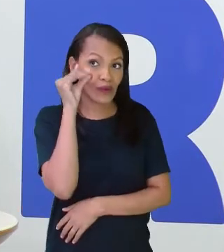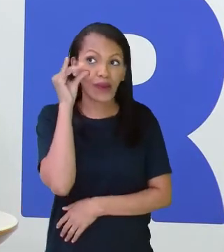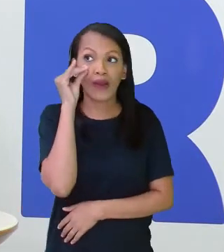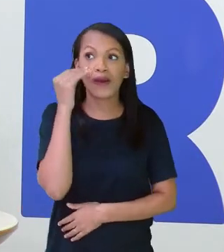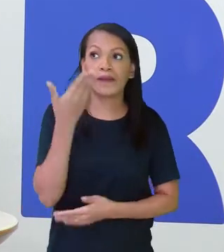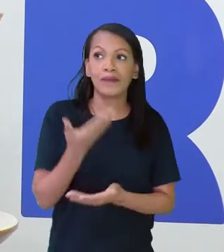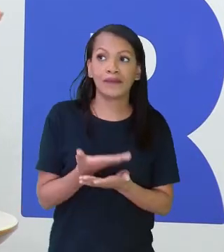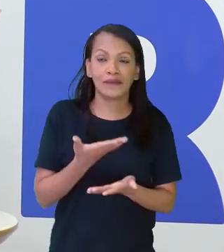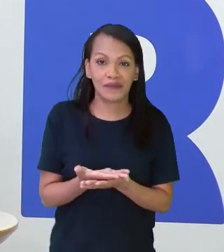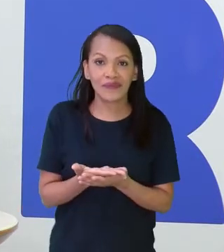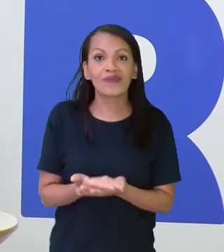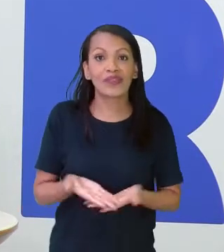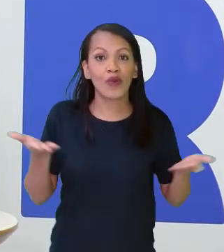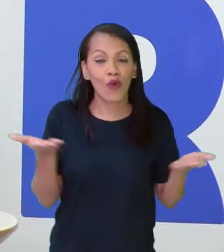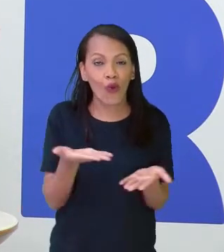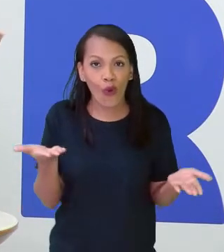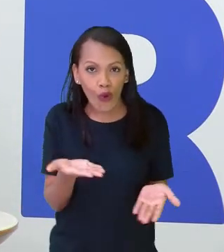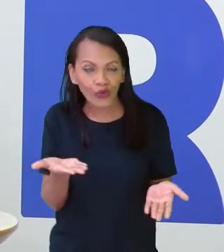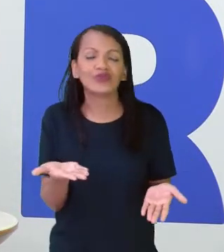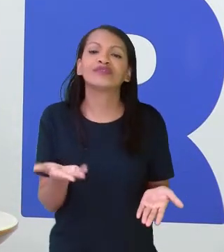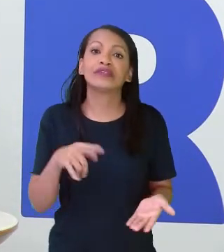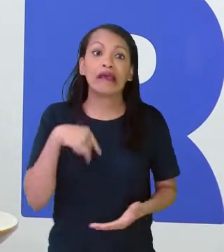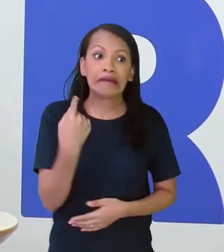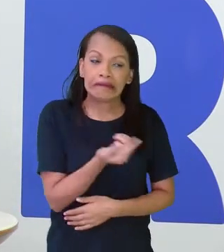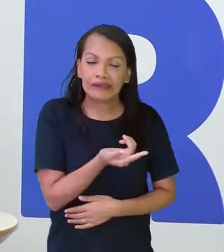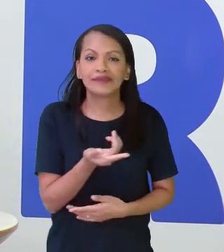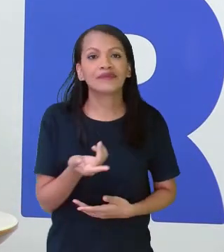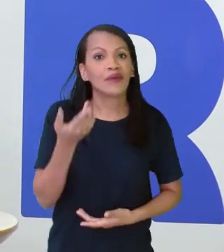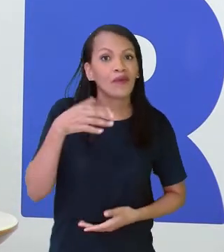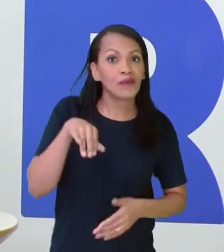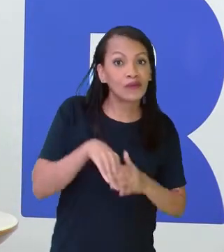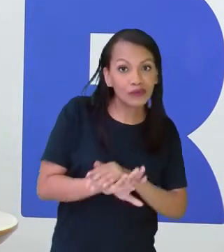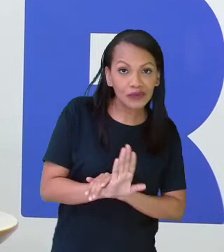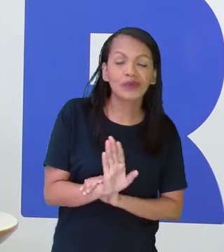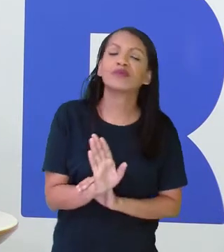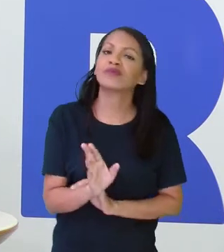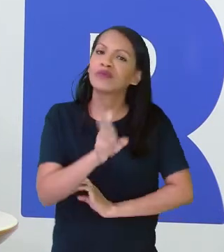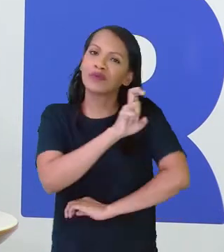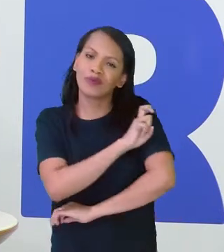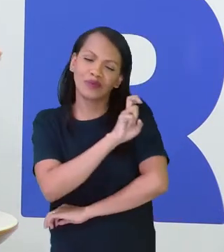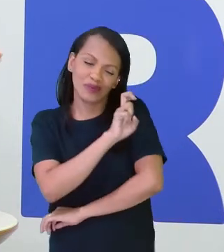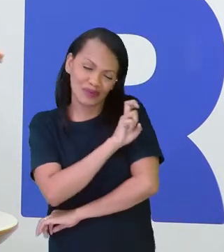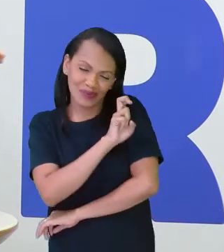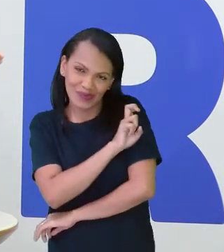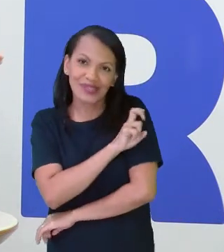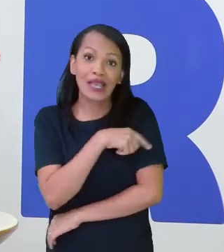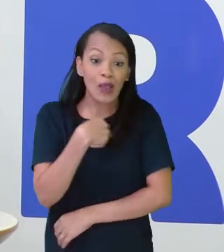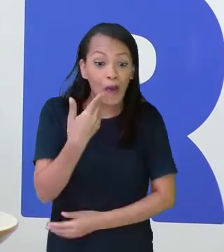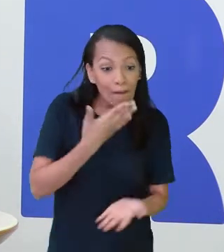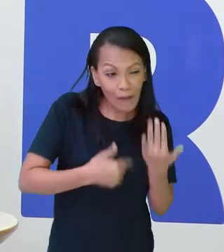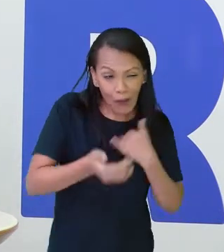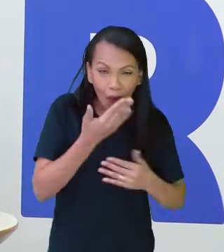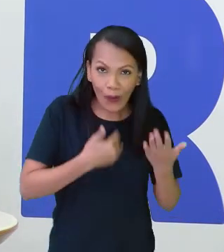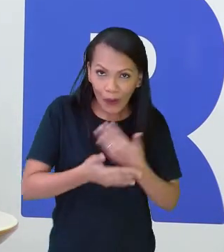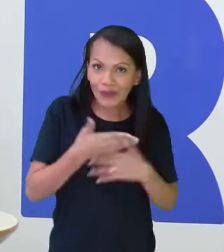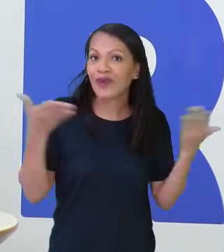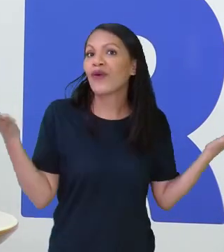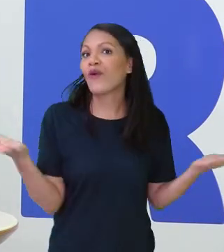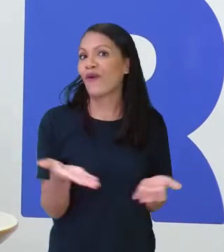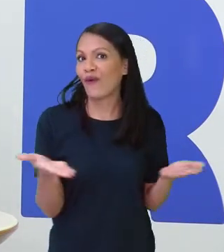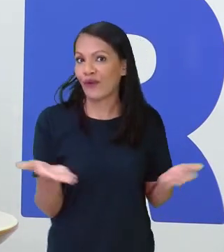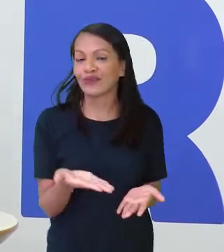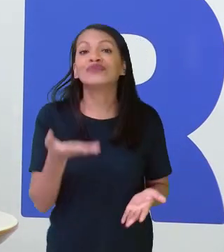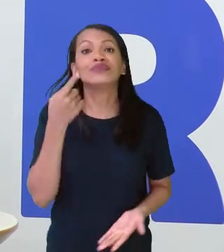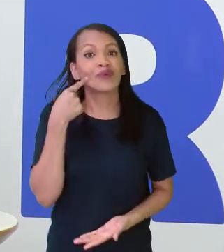né? Alimentação saudável. Eu não escondo para o 5º ano que eu tenho um certo apego por comida, né? Hoje eu